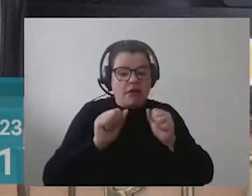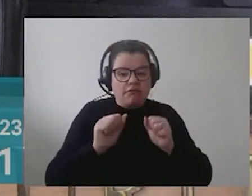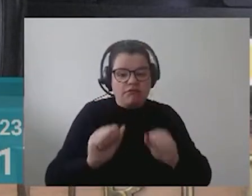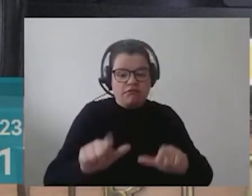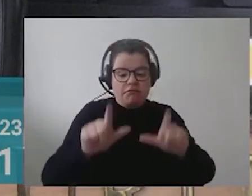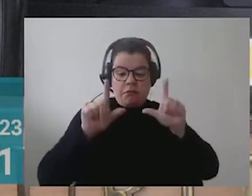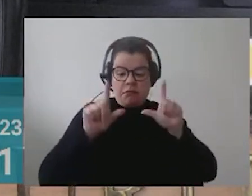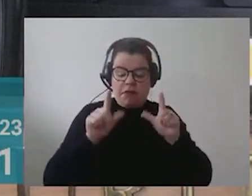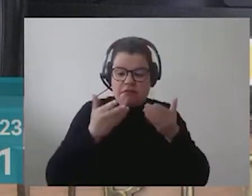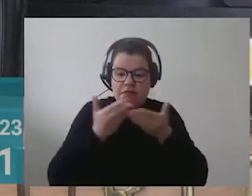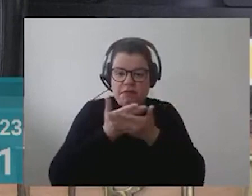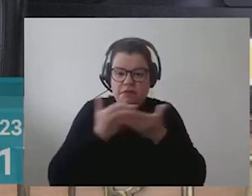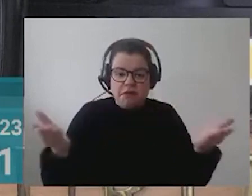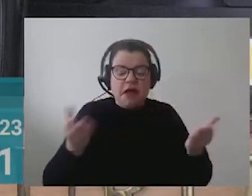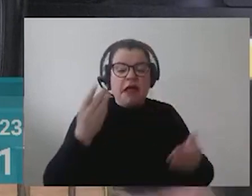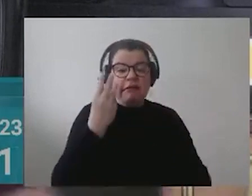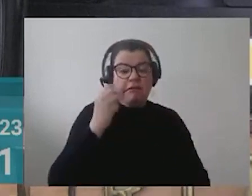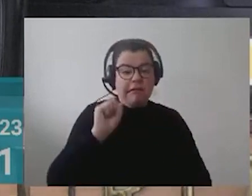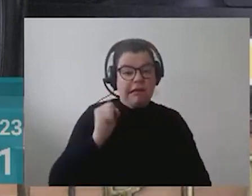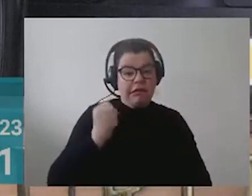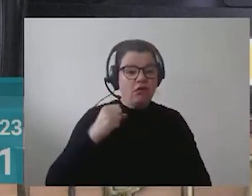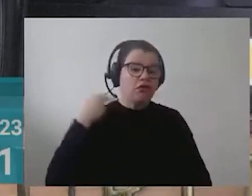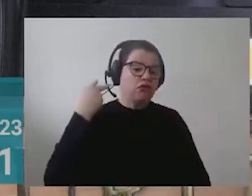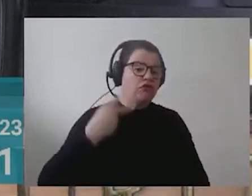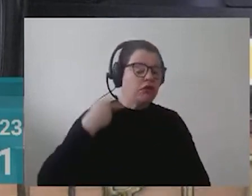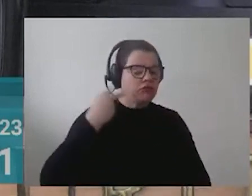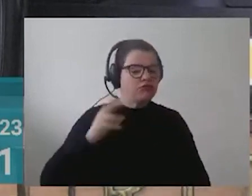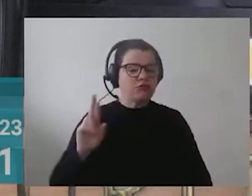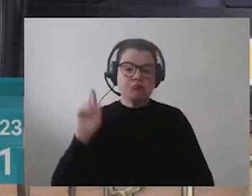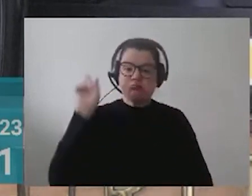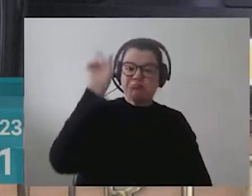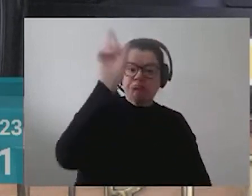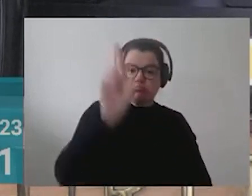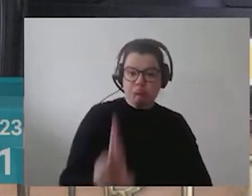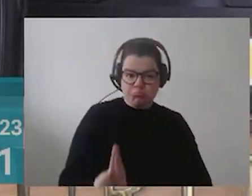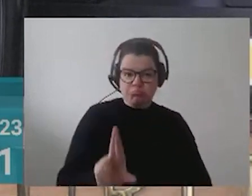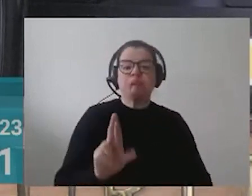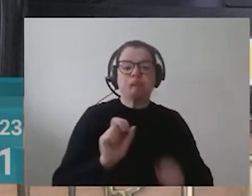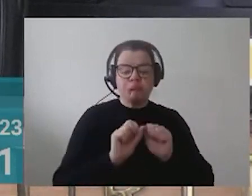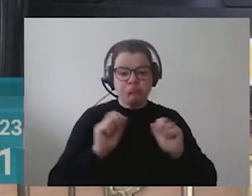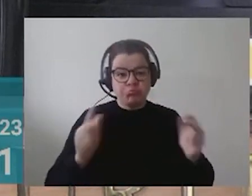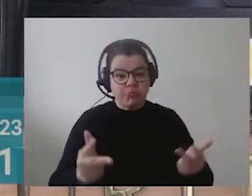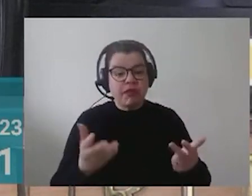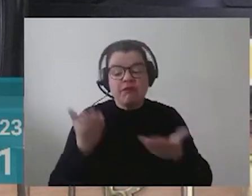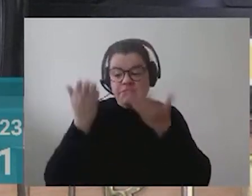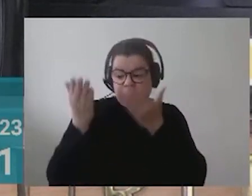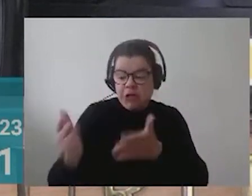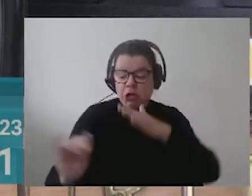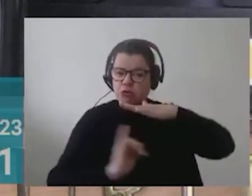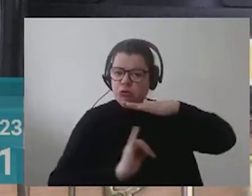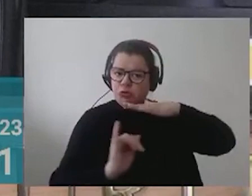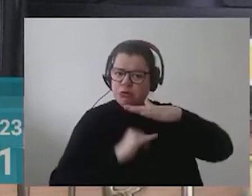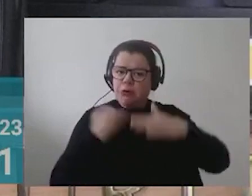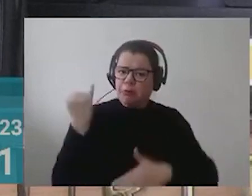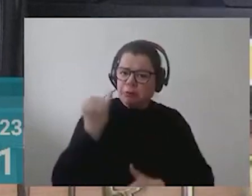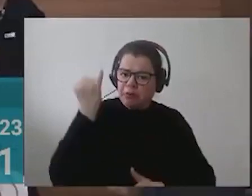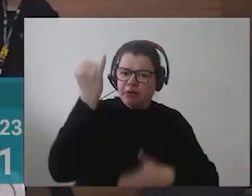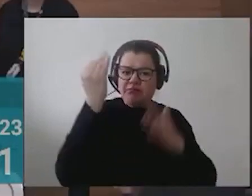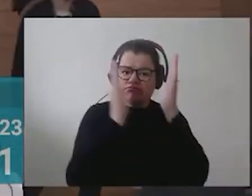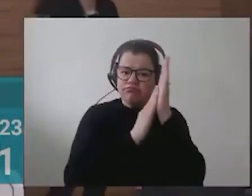diploma em nome dos 38 vereadores desta casa a esta instituição tão importante. Peço uma salva de palmas a todos os vereadores e